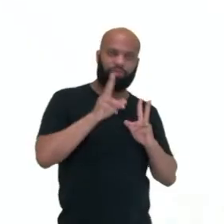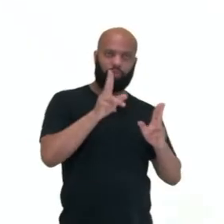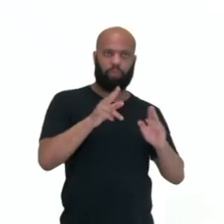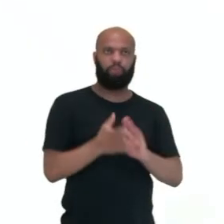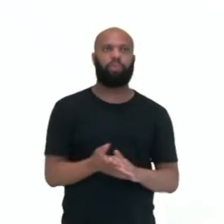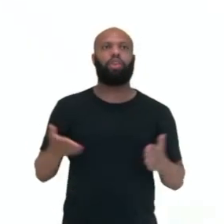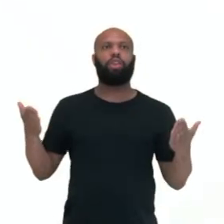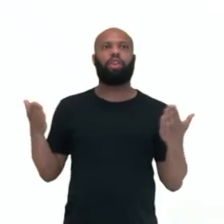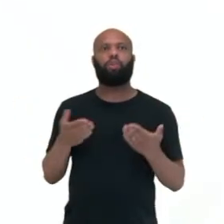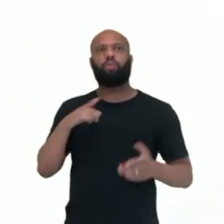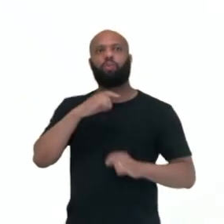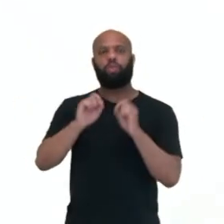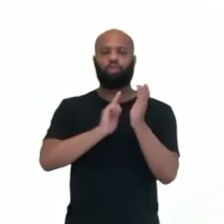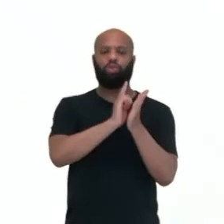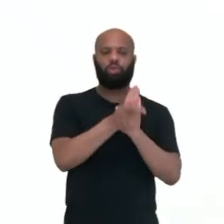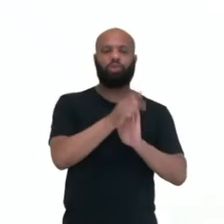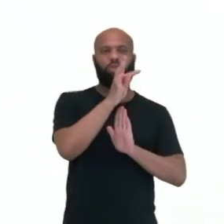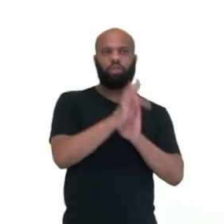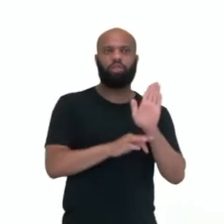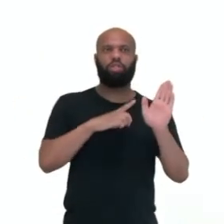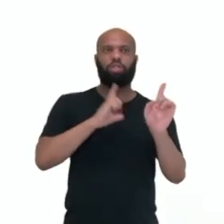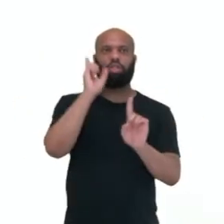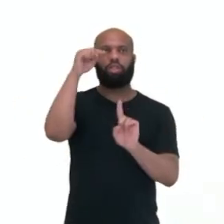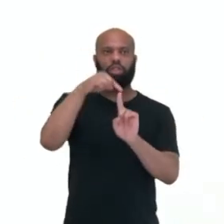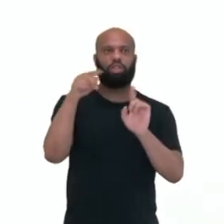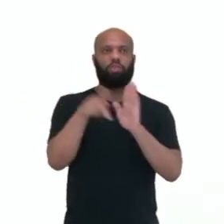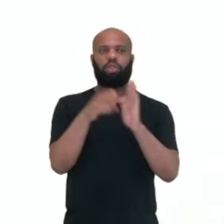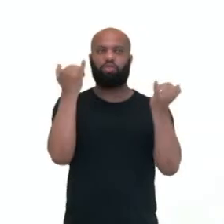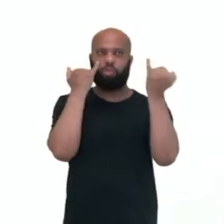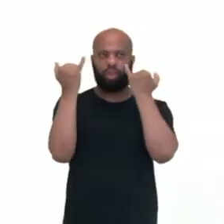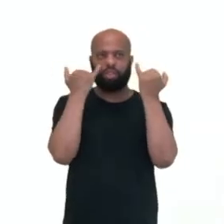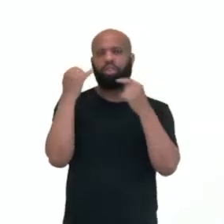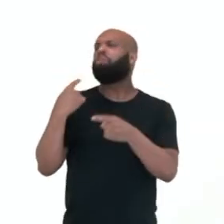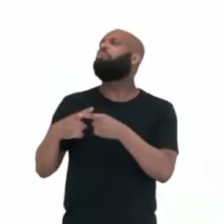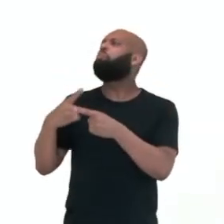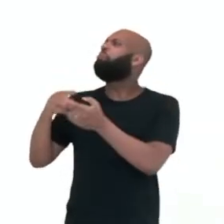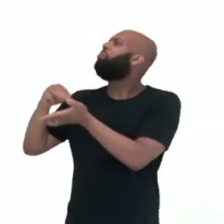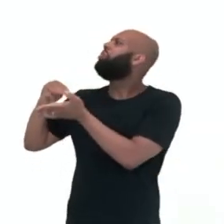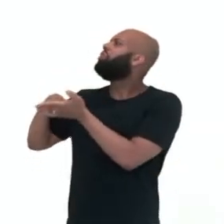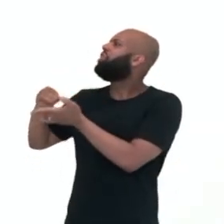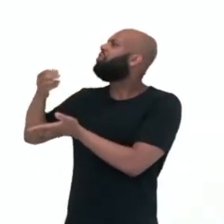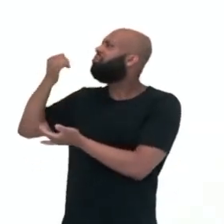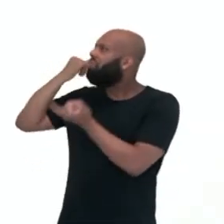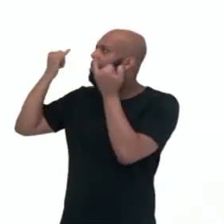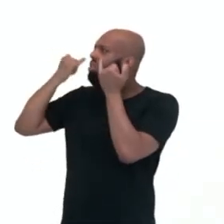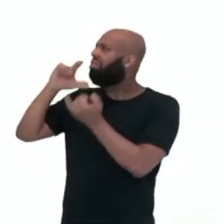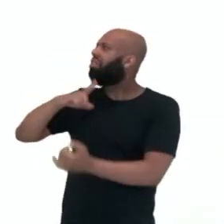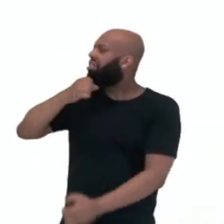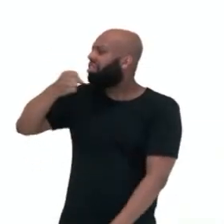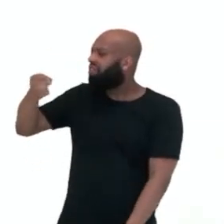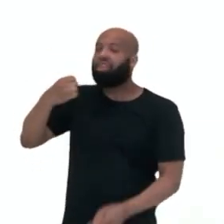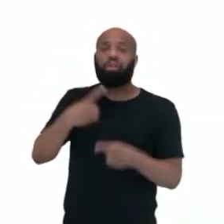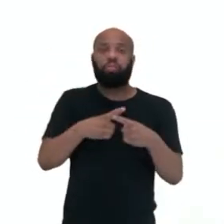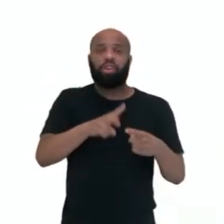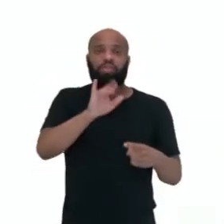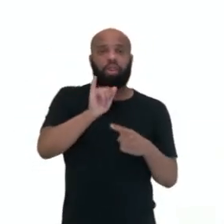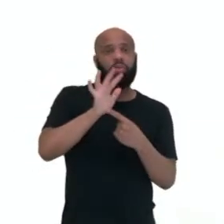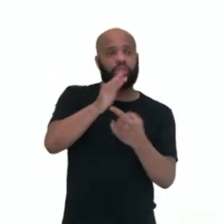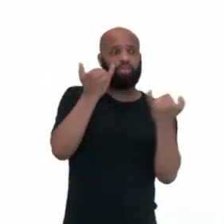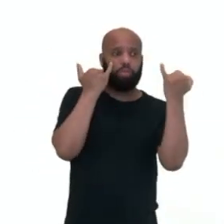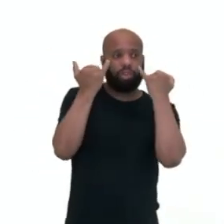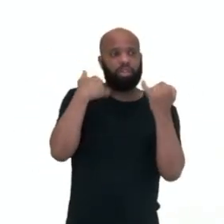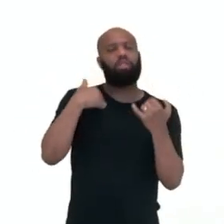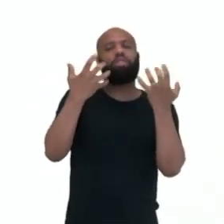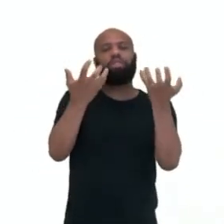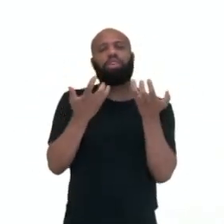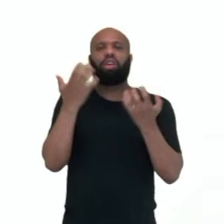gênero, é um gênero textual com função informativa. E por que é informativo uma entrevista? Ela vai trazer uma informação para nós. Eu quero saber